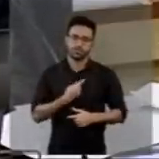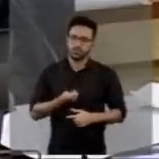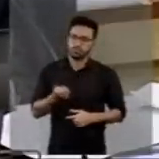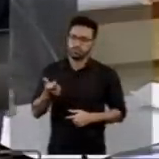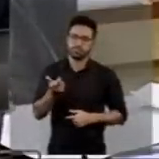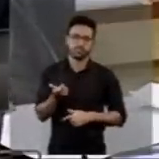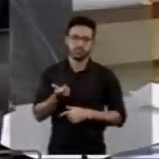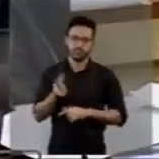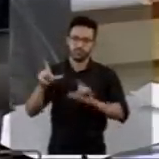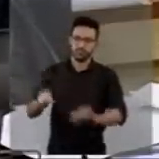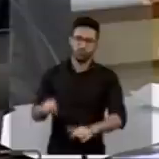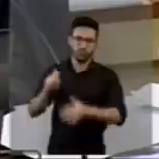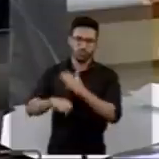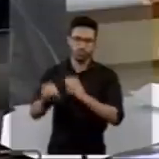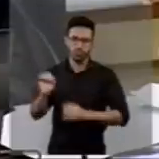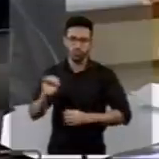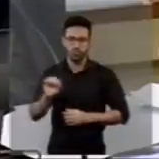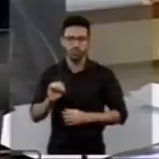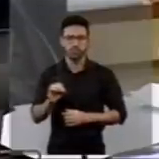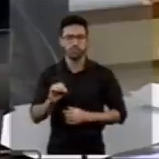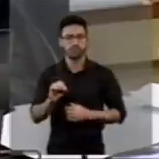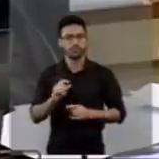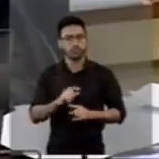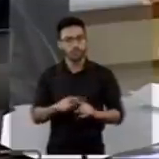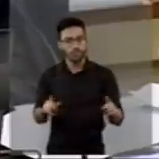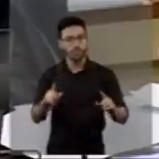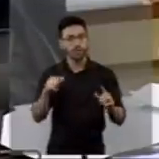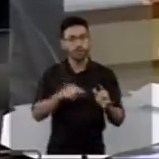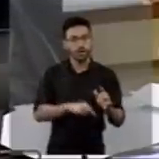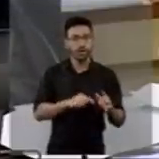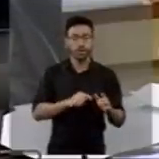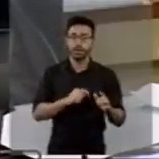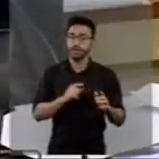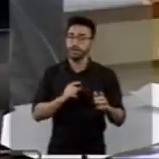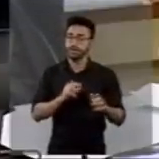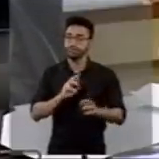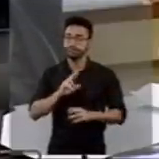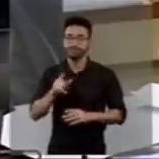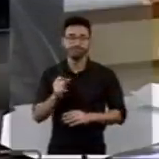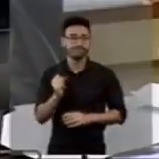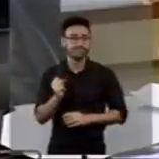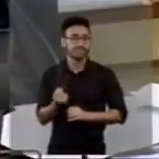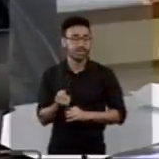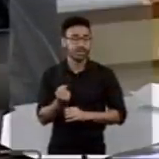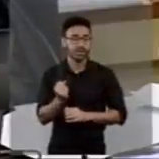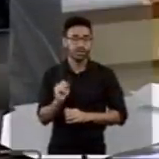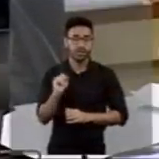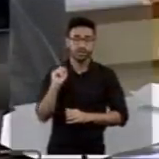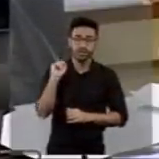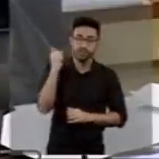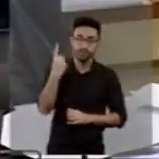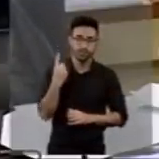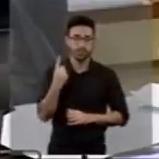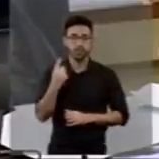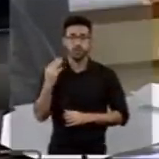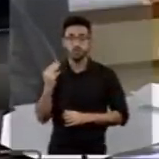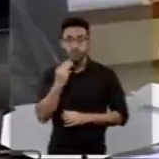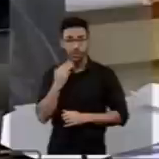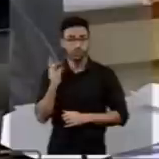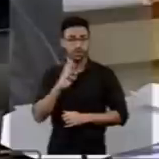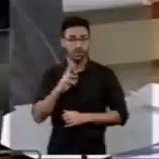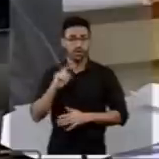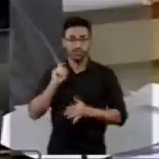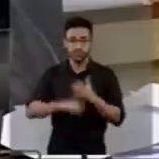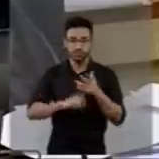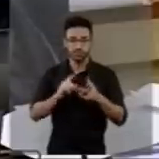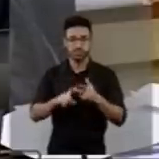benefício. Aqui é uma medida extrema, uma situação muito extrema. São bilhões de reais de débito, são